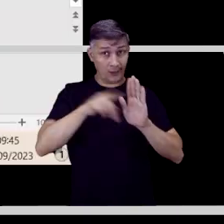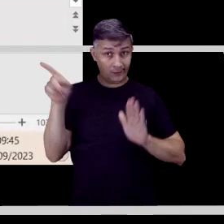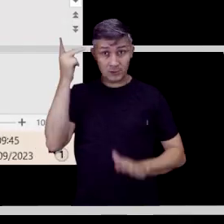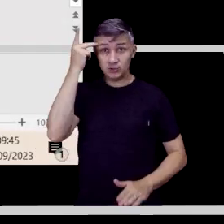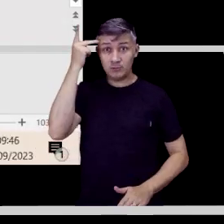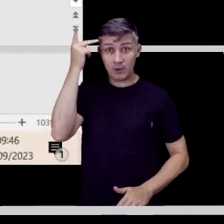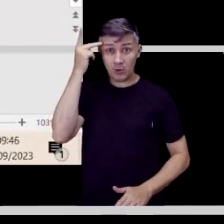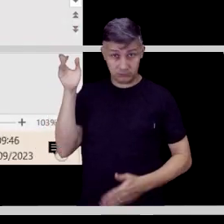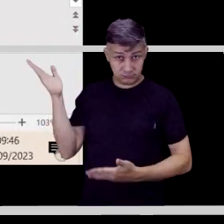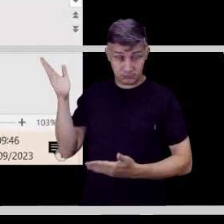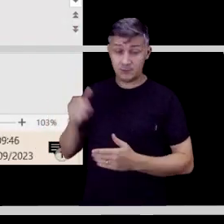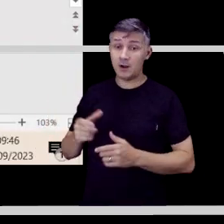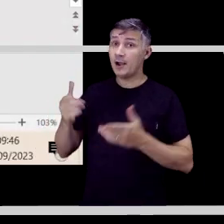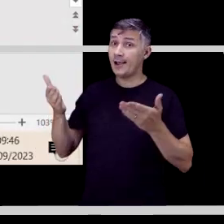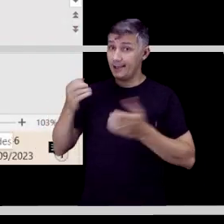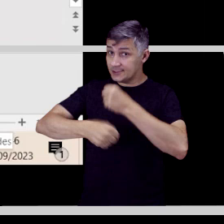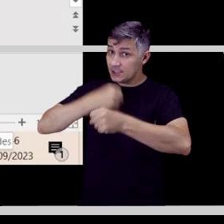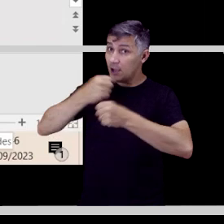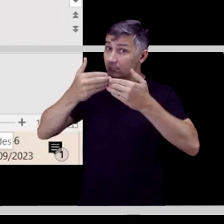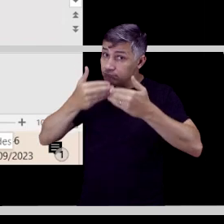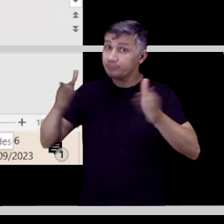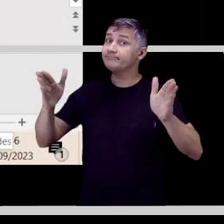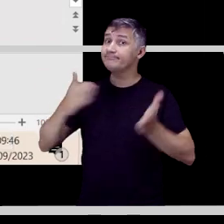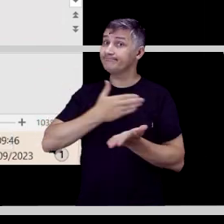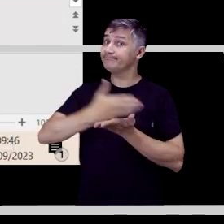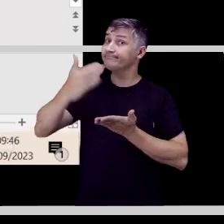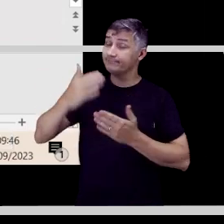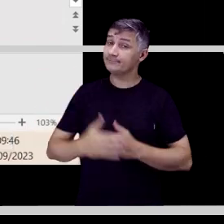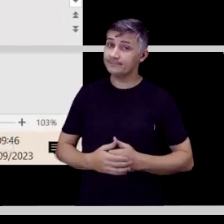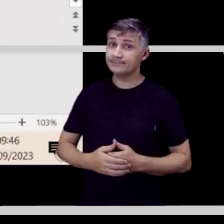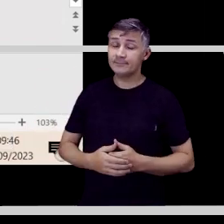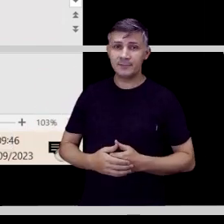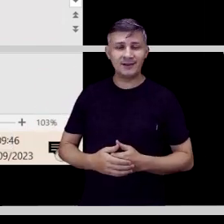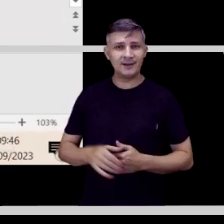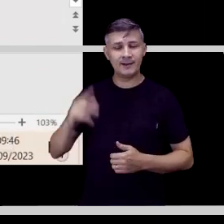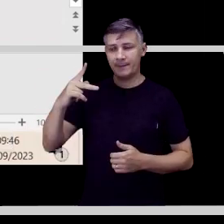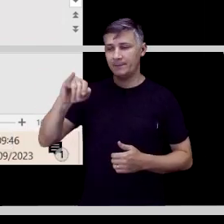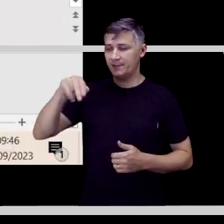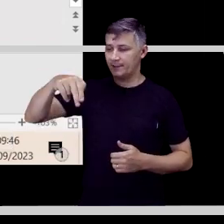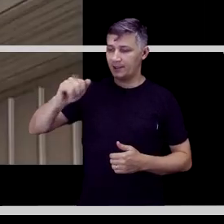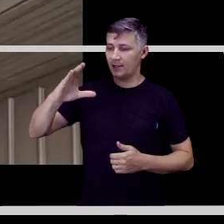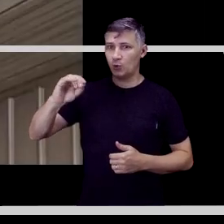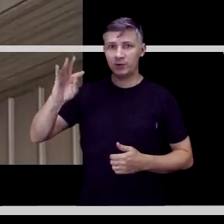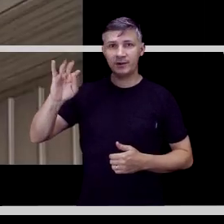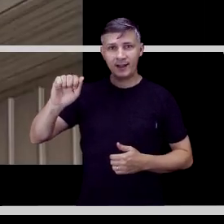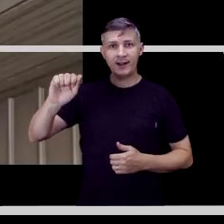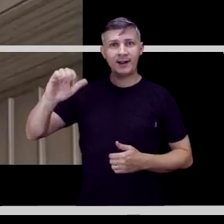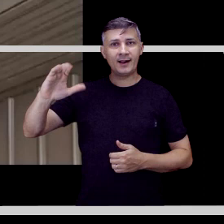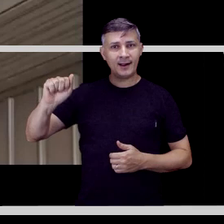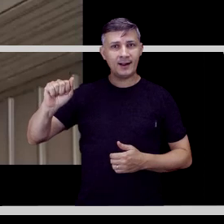São Paulo, inaugurado esse ano, que é a Pinacoteca Contemporânea.